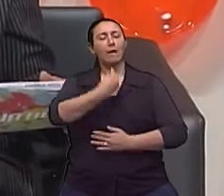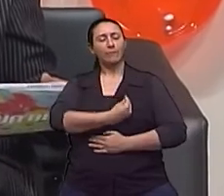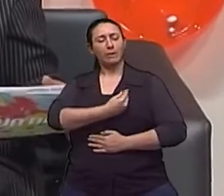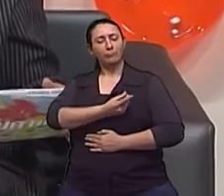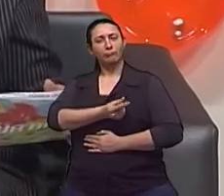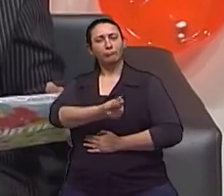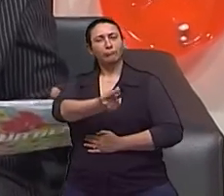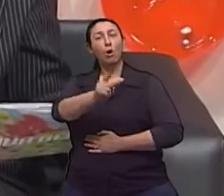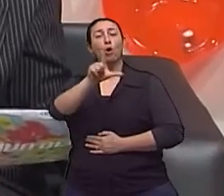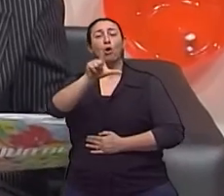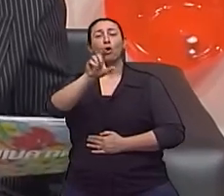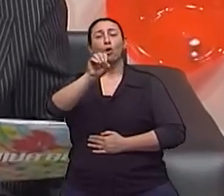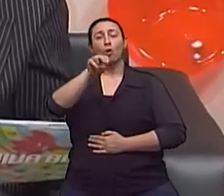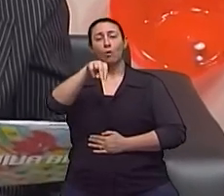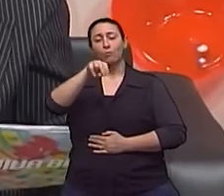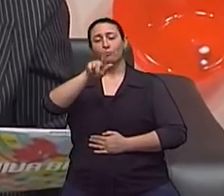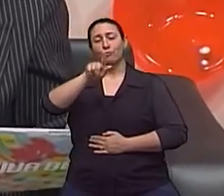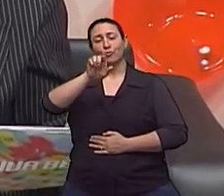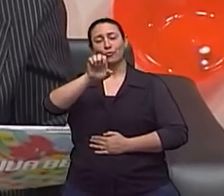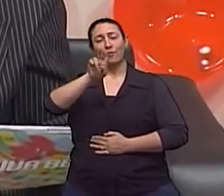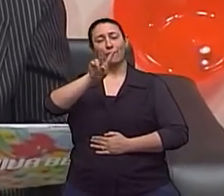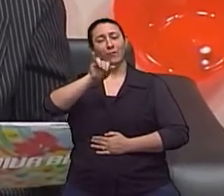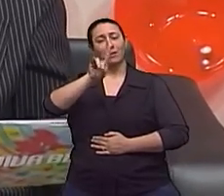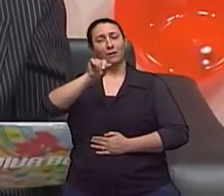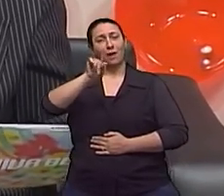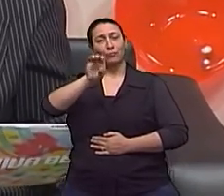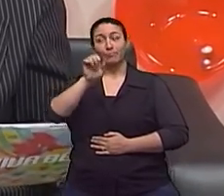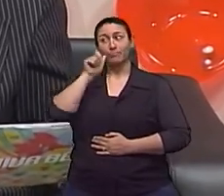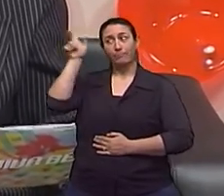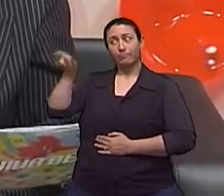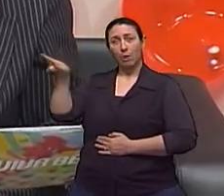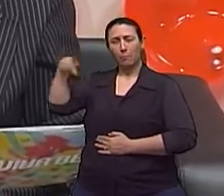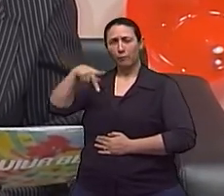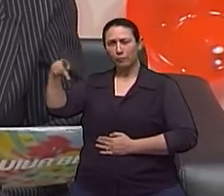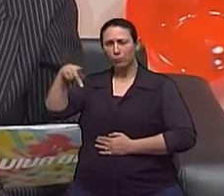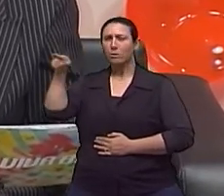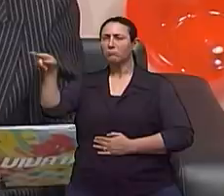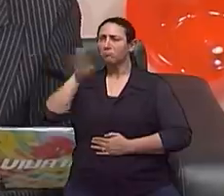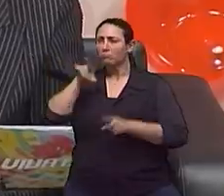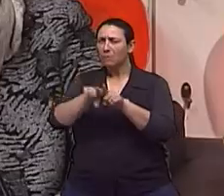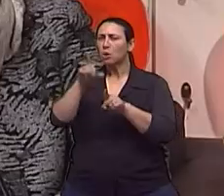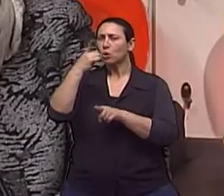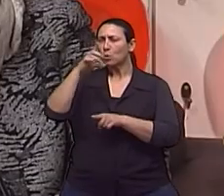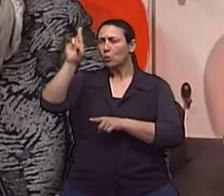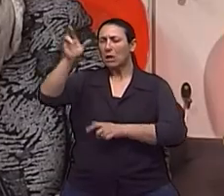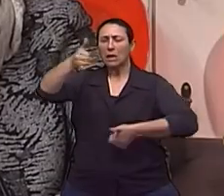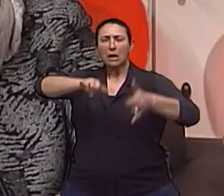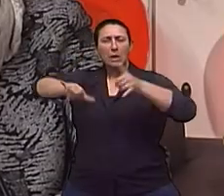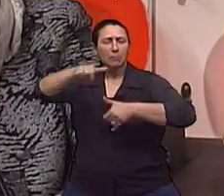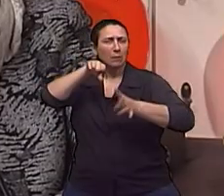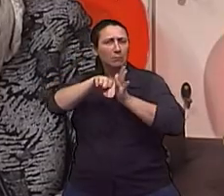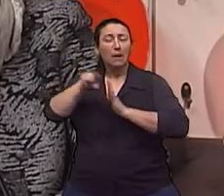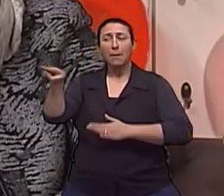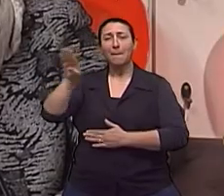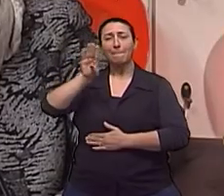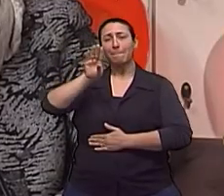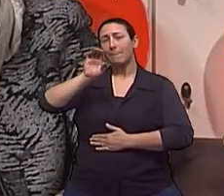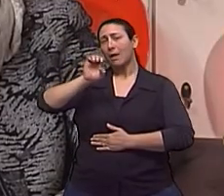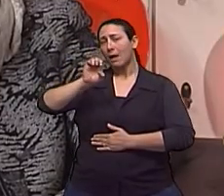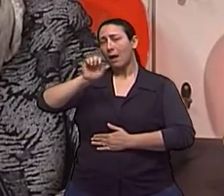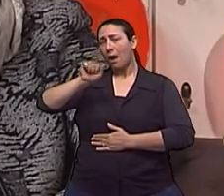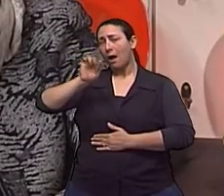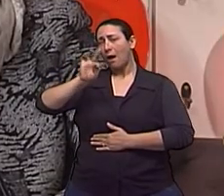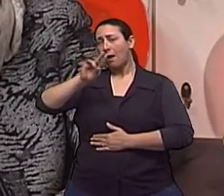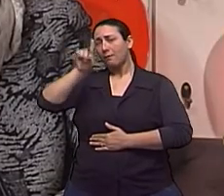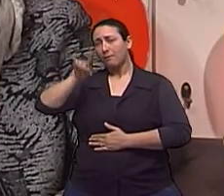propósito de vida com a professora pesquisadora e Doutora em química orgânica Beatriz tenius coordenadora do